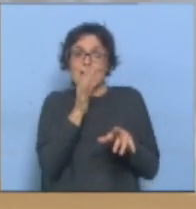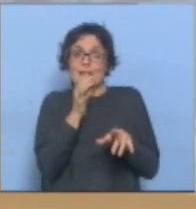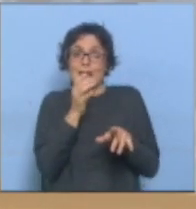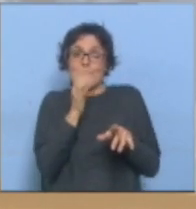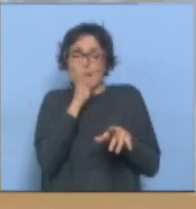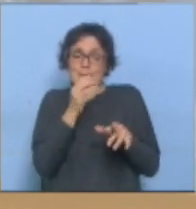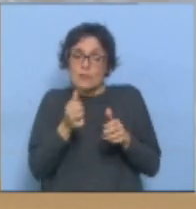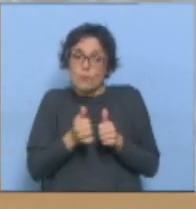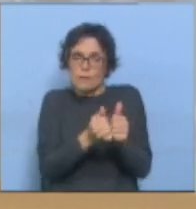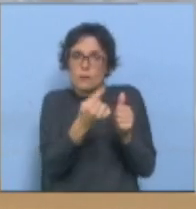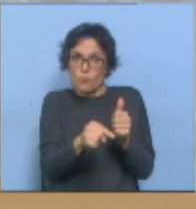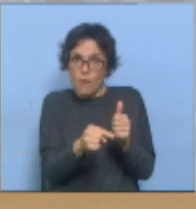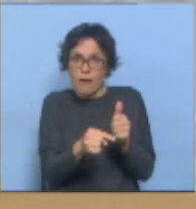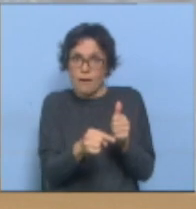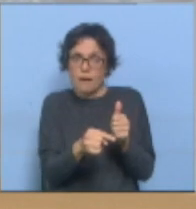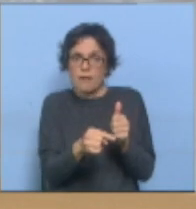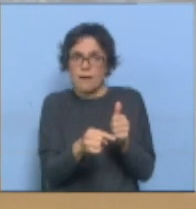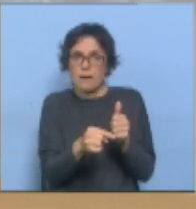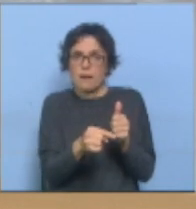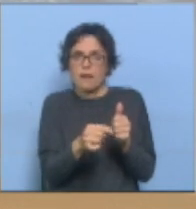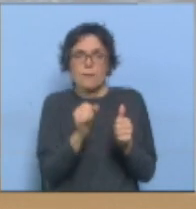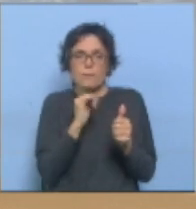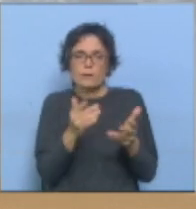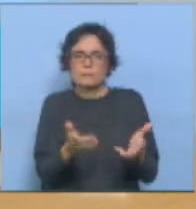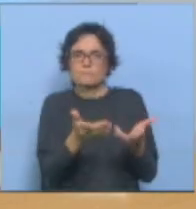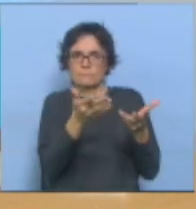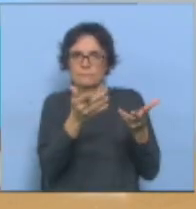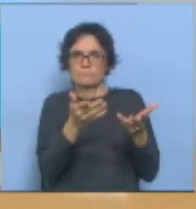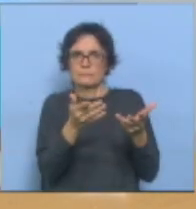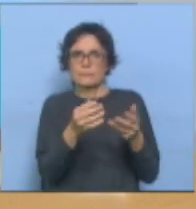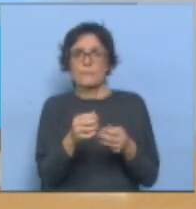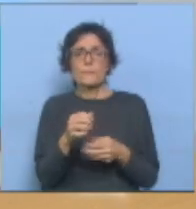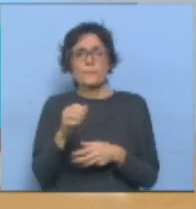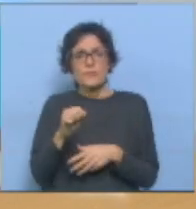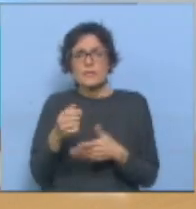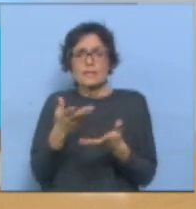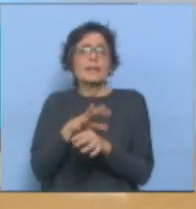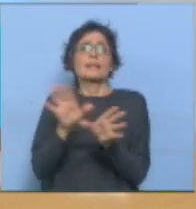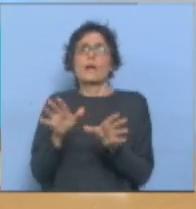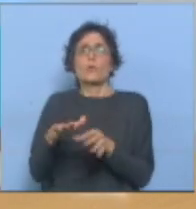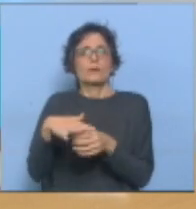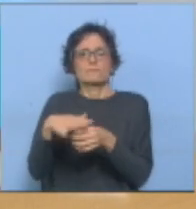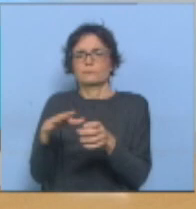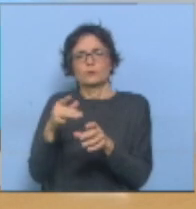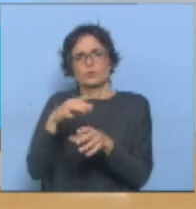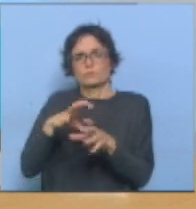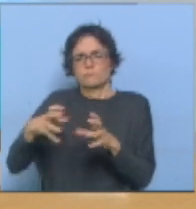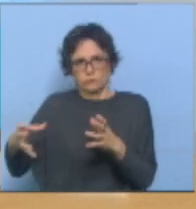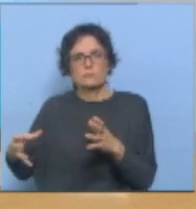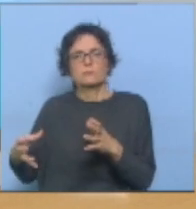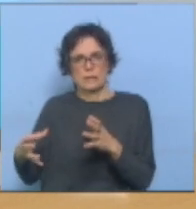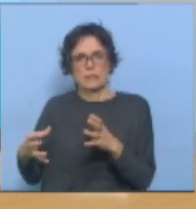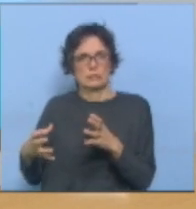o desespero diante da vida é reversível. Claro, eu trabalho nos casos complexos de uma casa de extremos, não é?